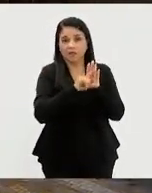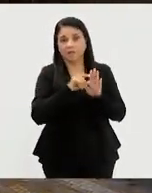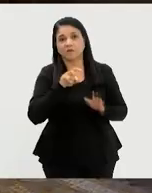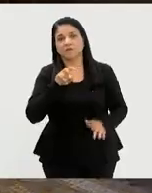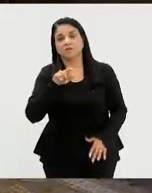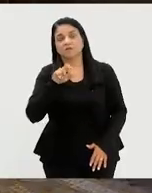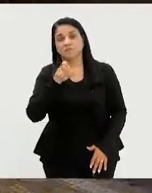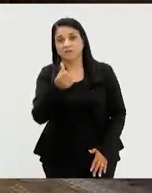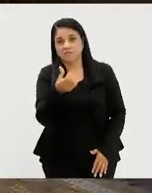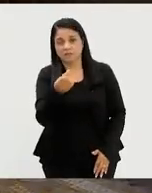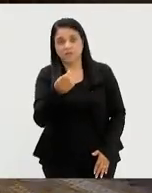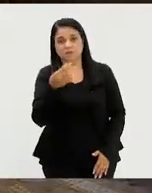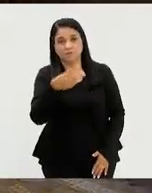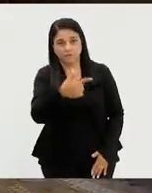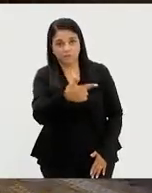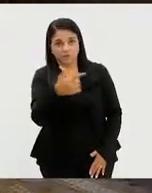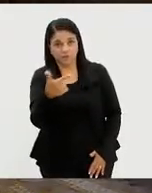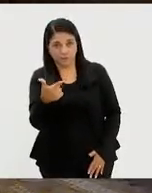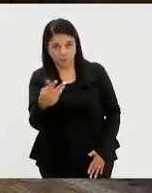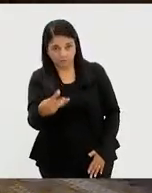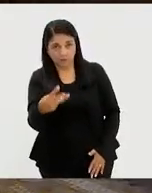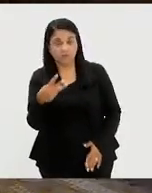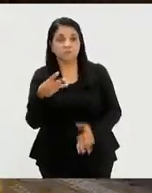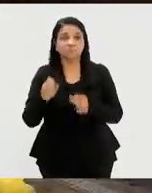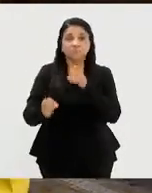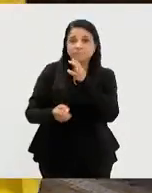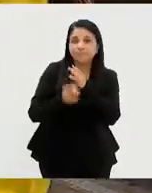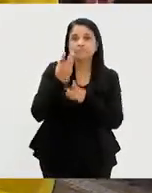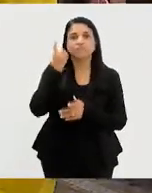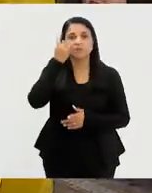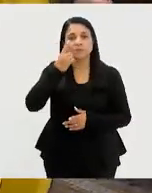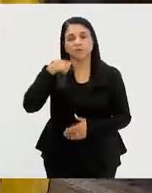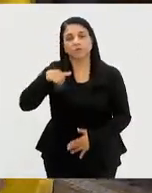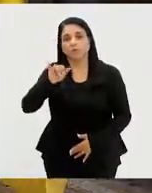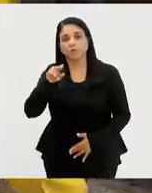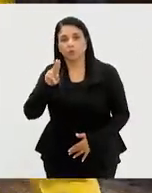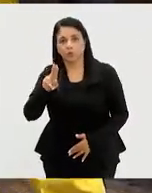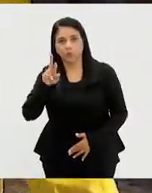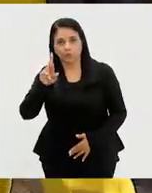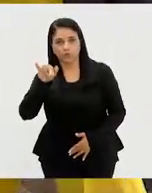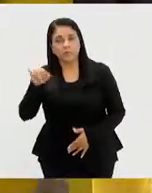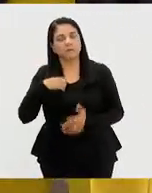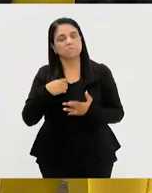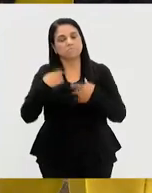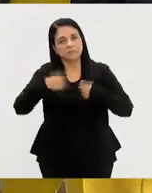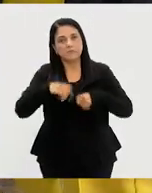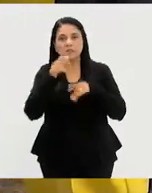deputado Yuri eu vou aí passar pro Marquinho da mesa mas era importante registrar isso no